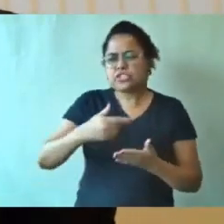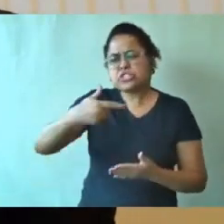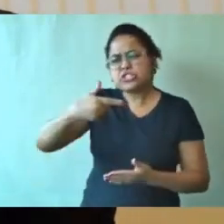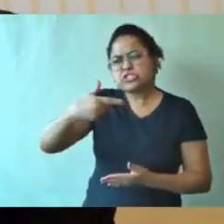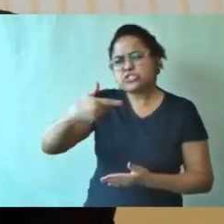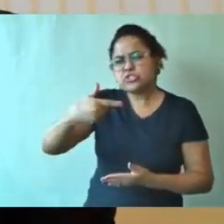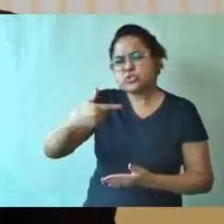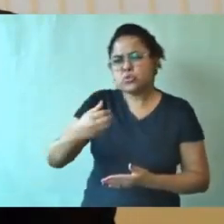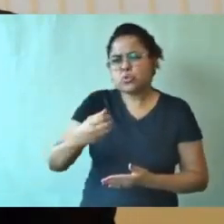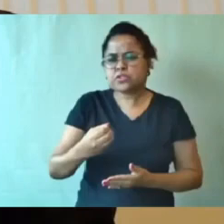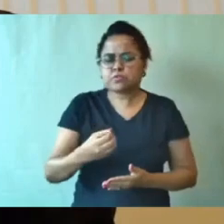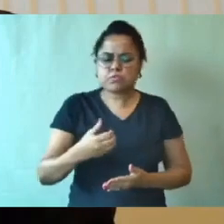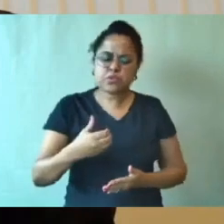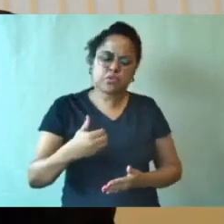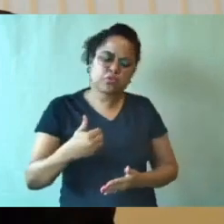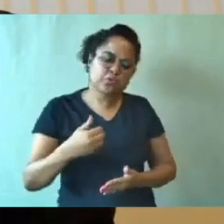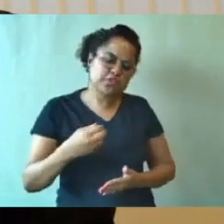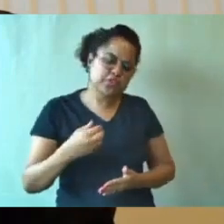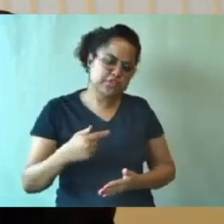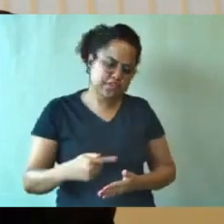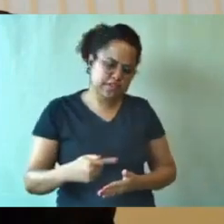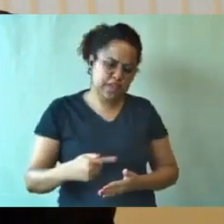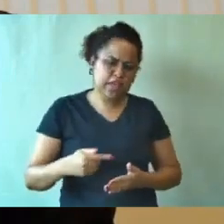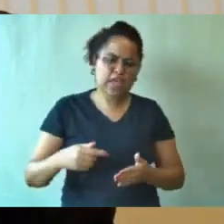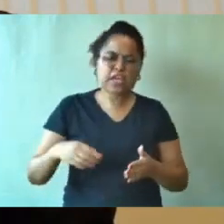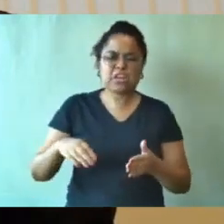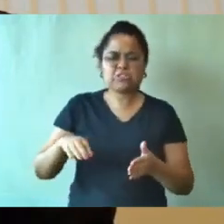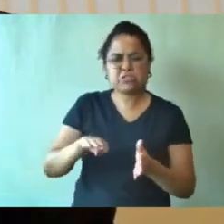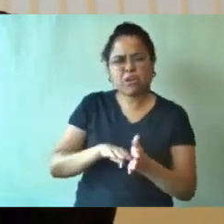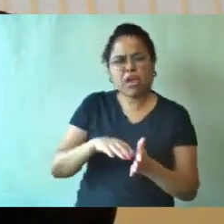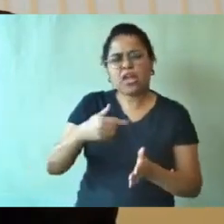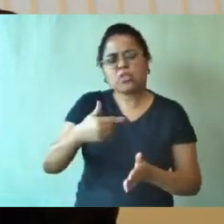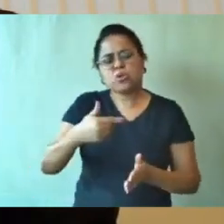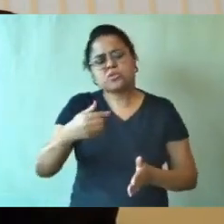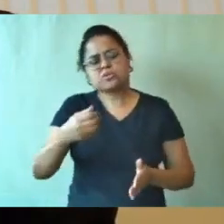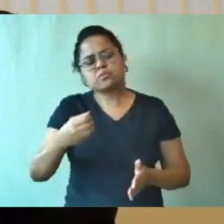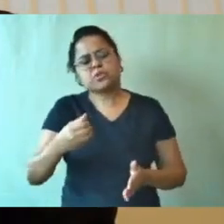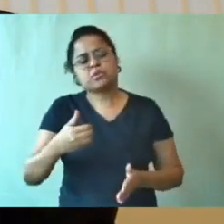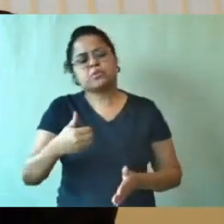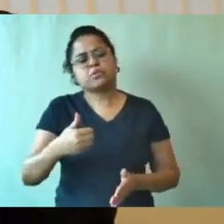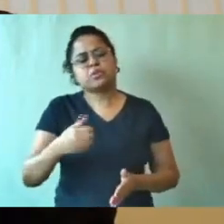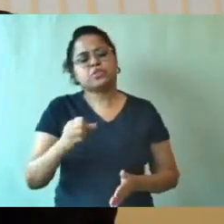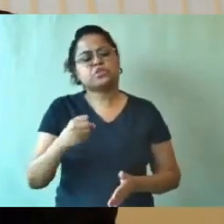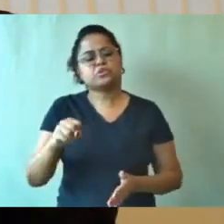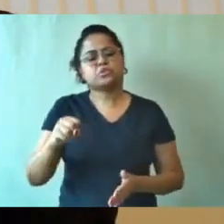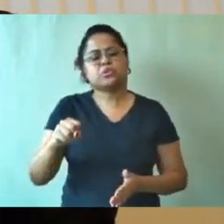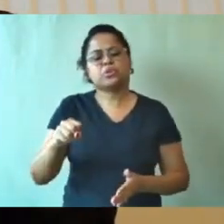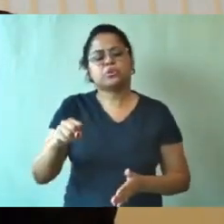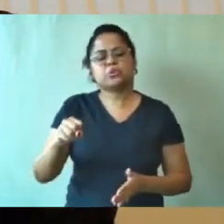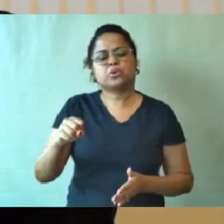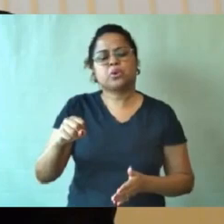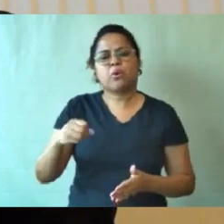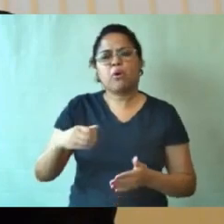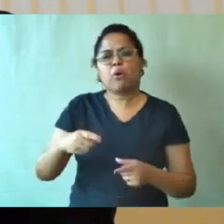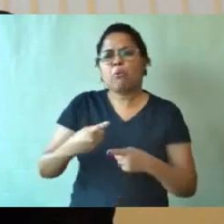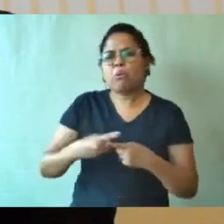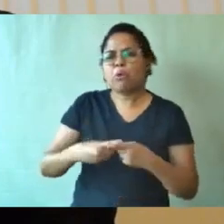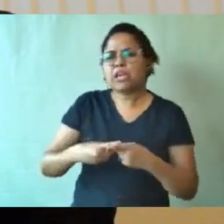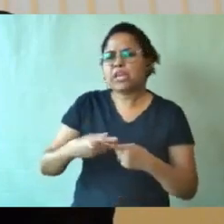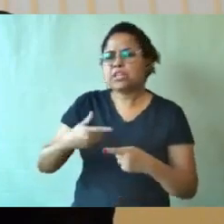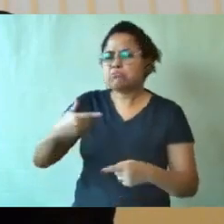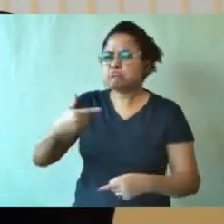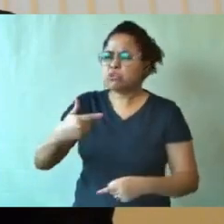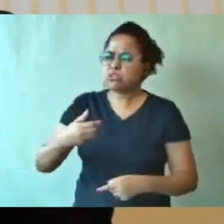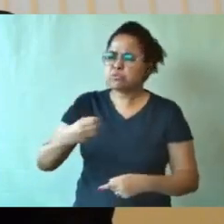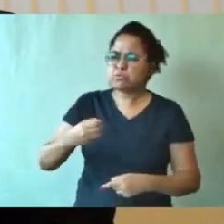para 2018, ele já não estava muito bem, porque a partir de 2014, até 2000, antes da pandemia,